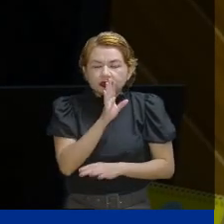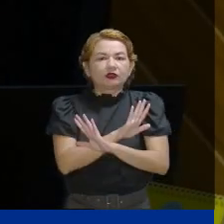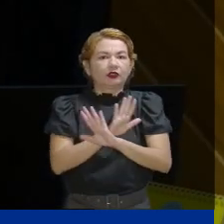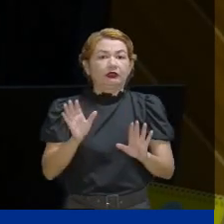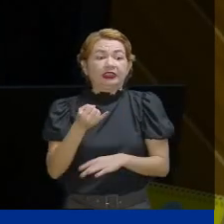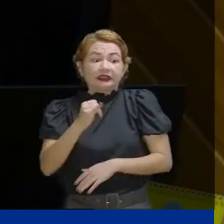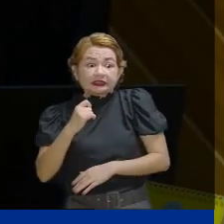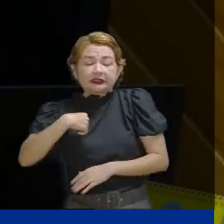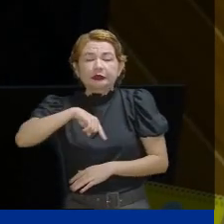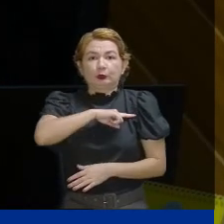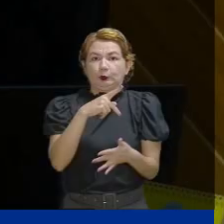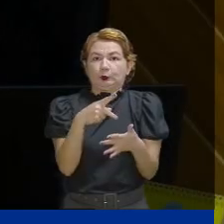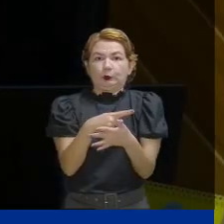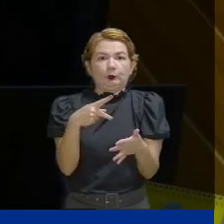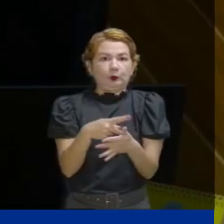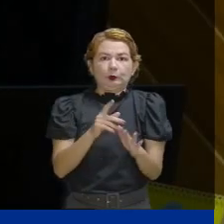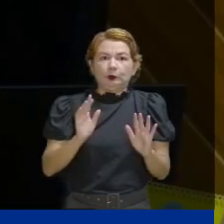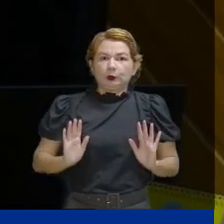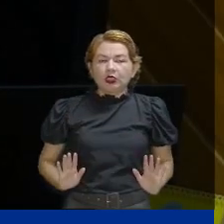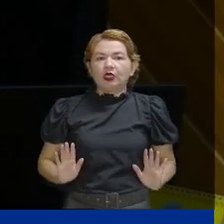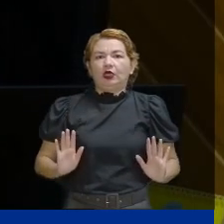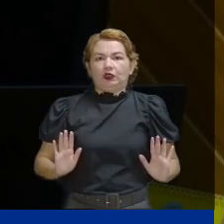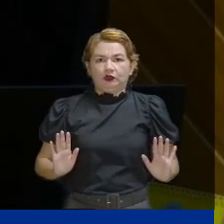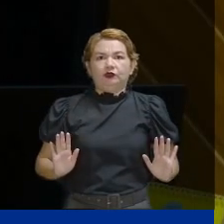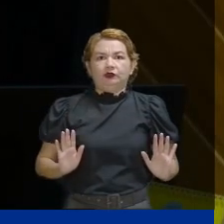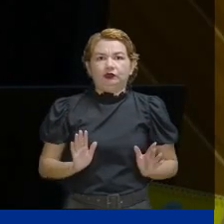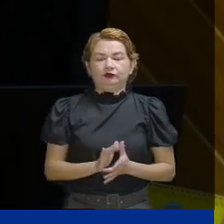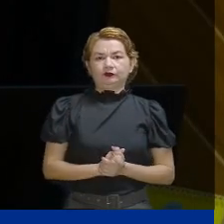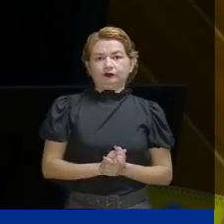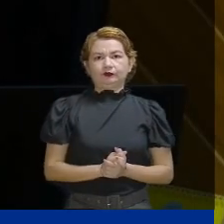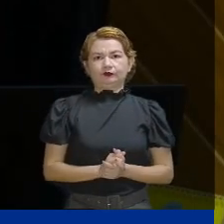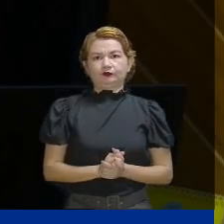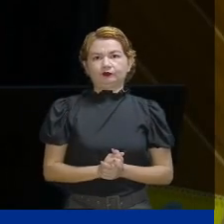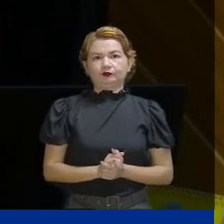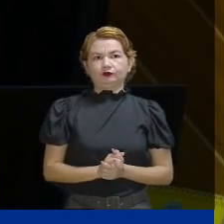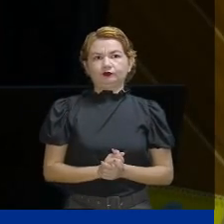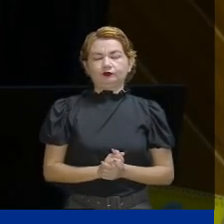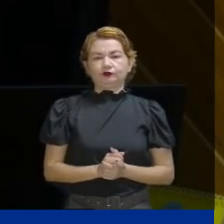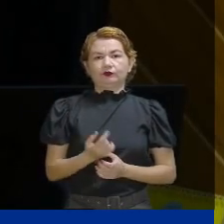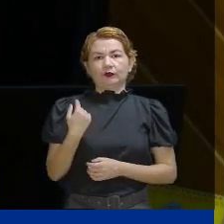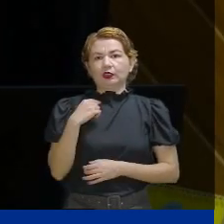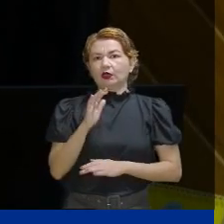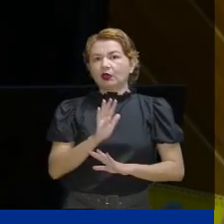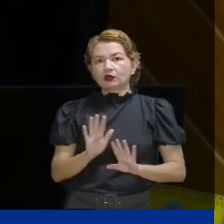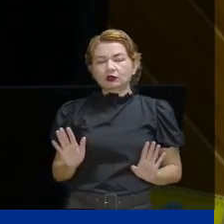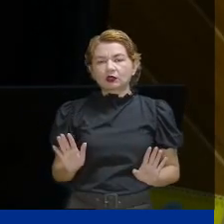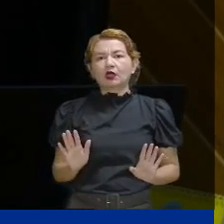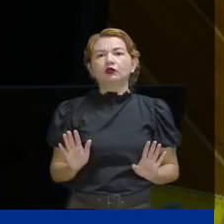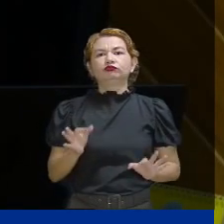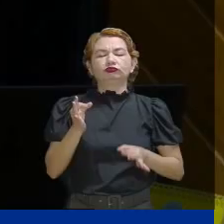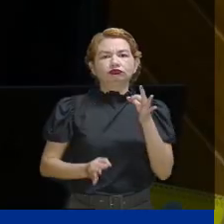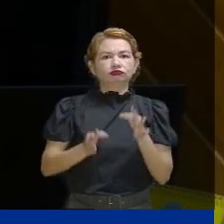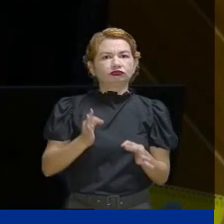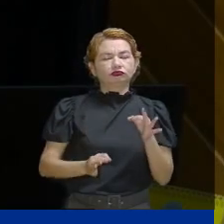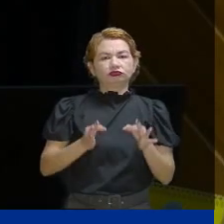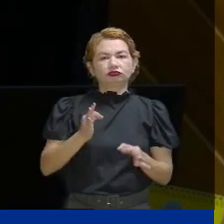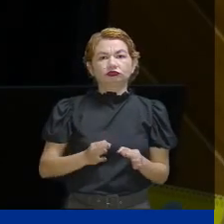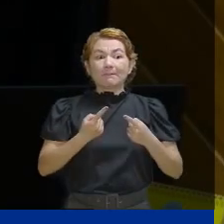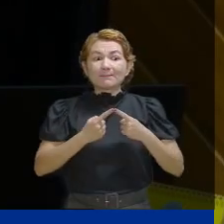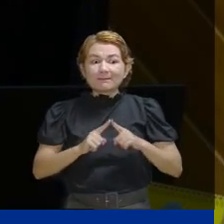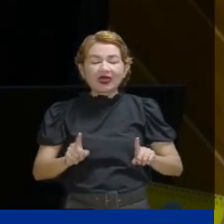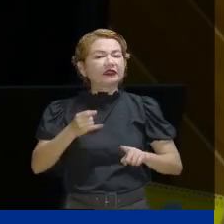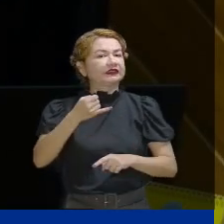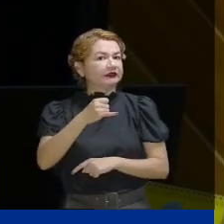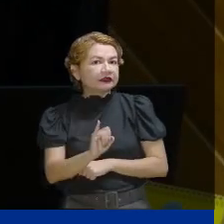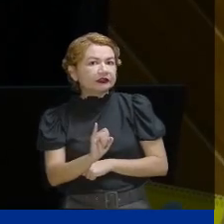E erramos, se erramos, eu estou aqui me incluindo como tribunal, não estava naquele julgamento. Mas se